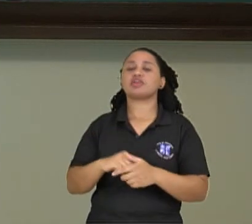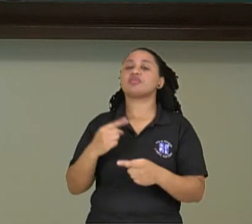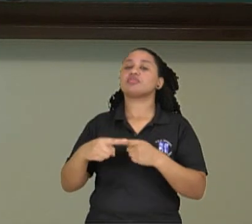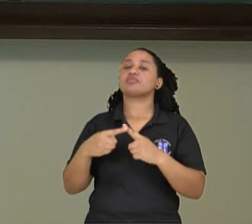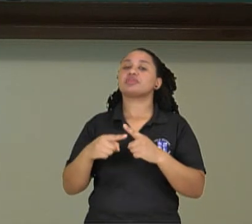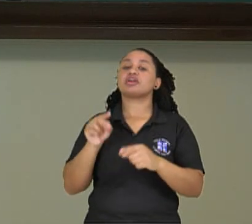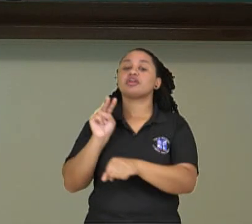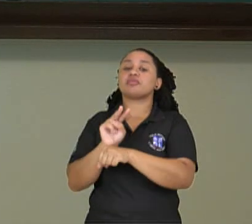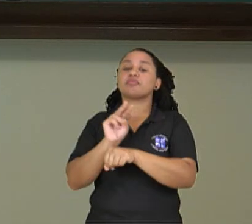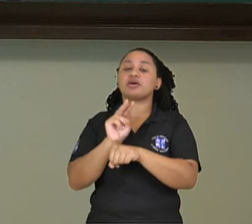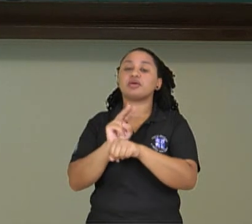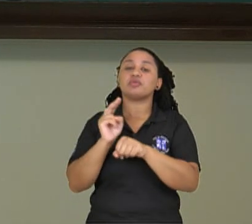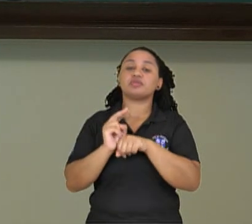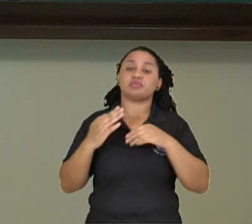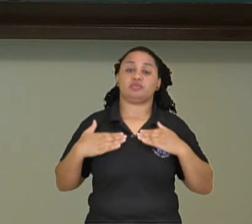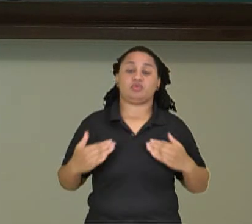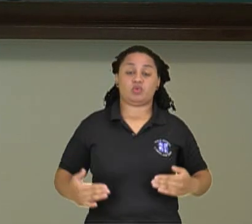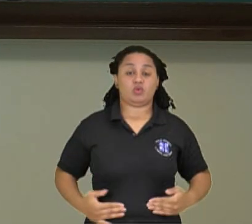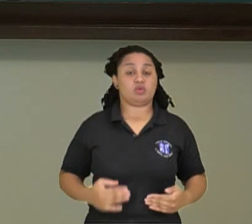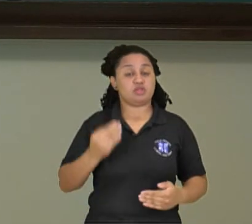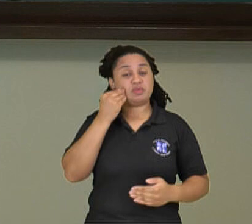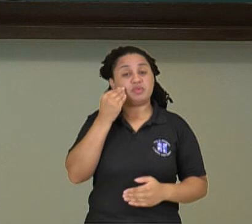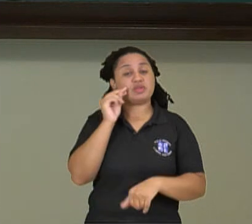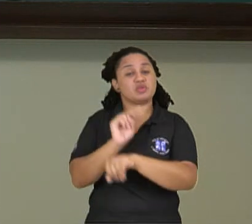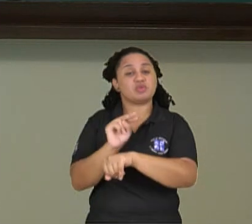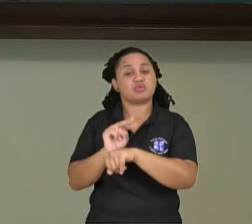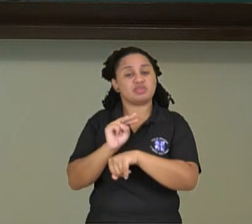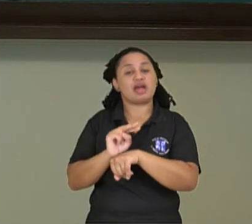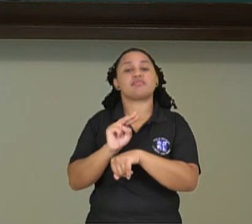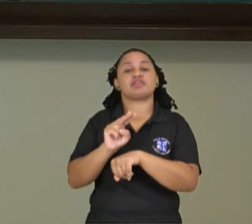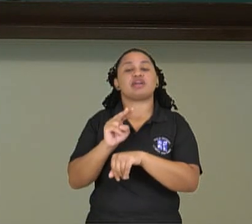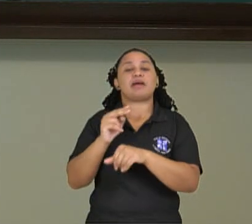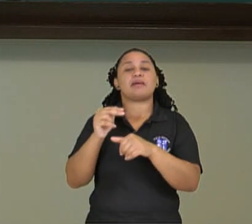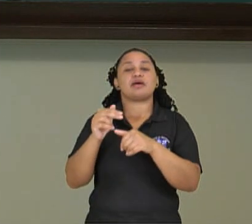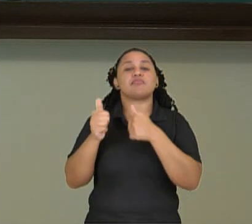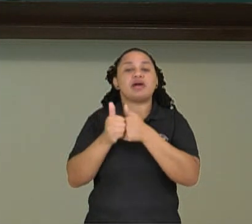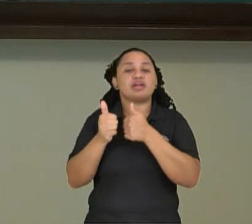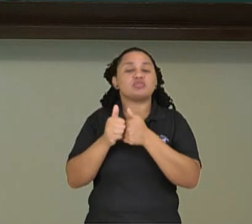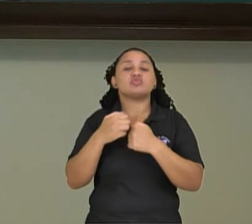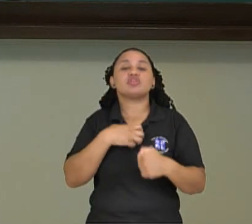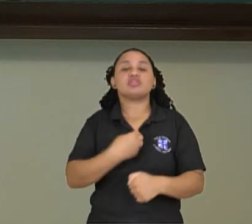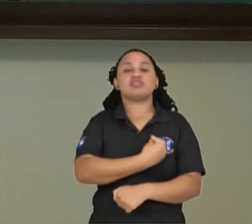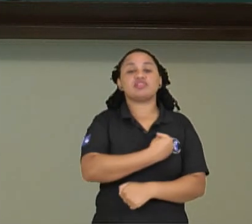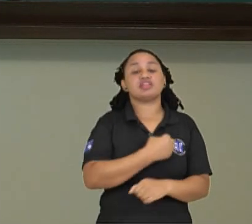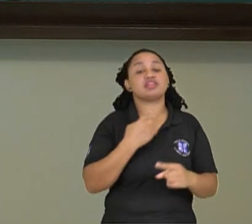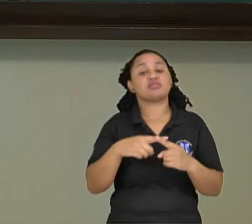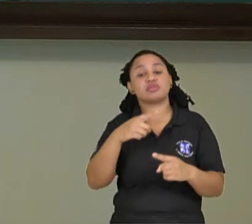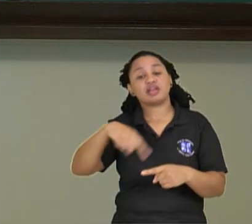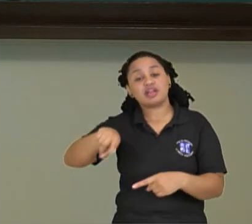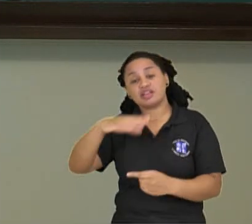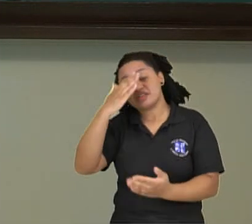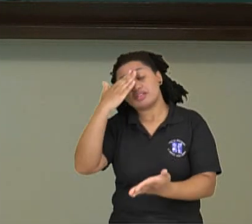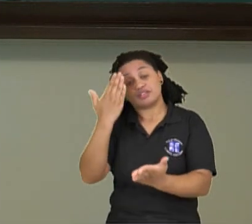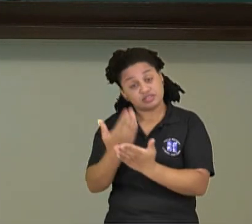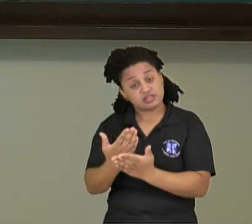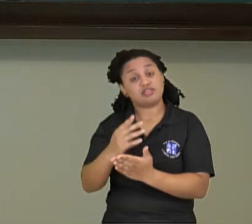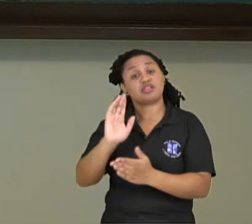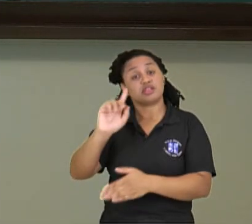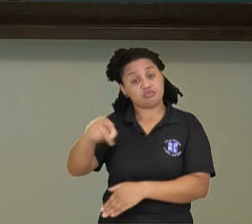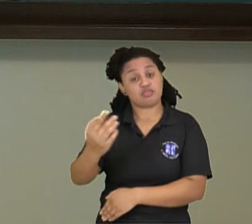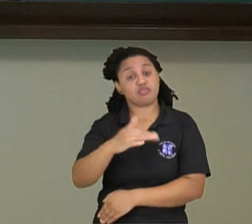da frontalidade. O tronco sempre de frente, enquanto a gente tinha sempre representado ali